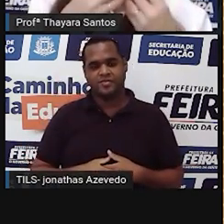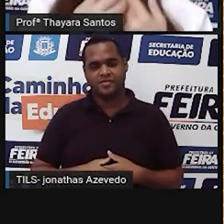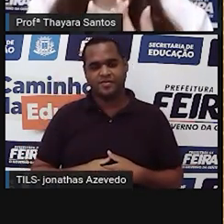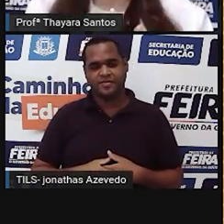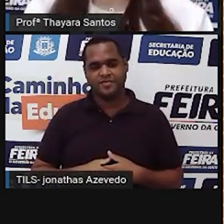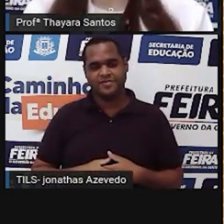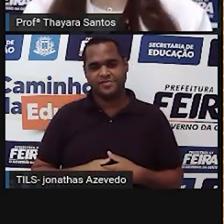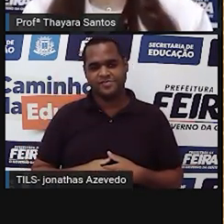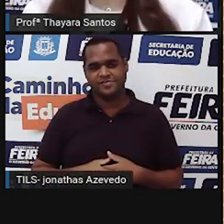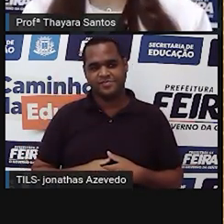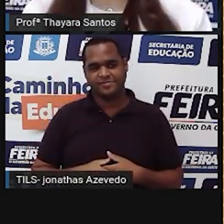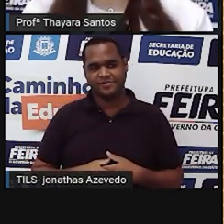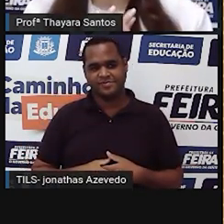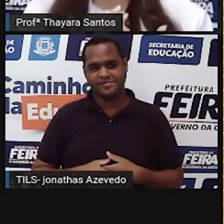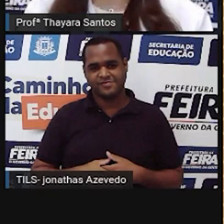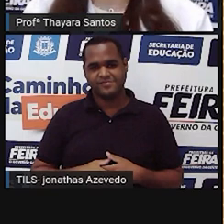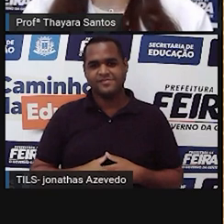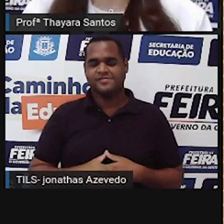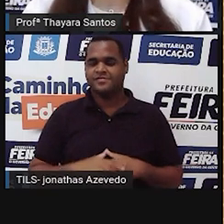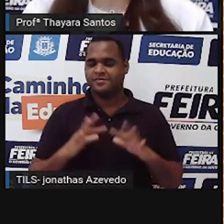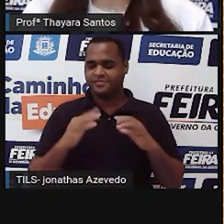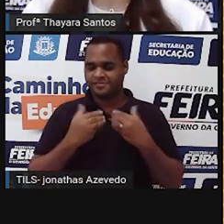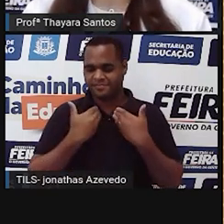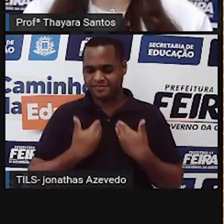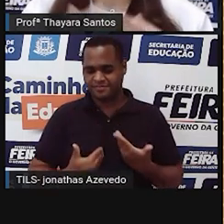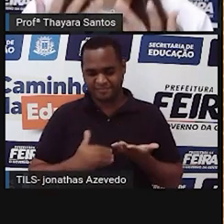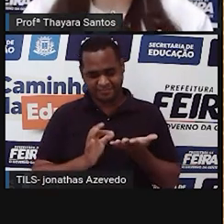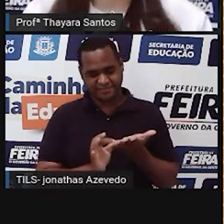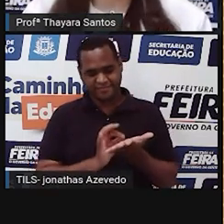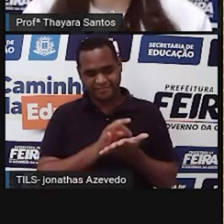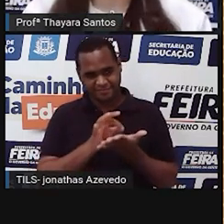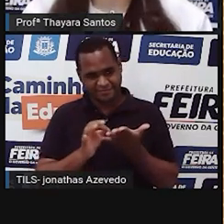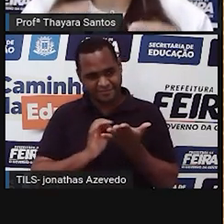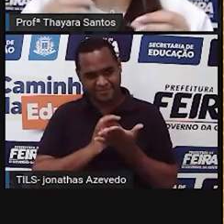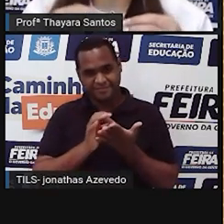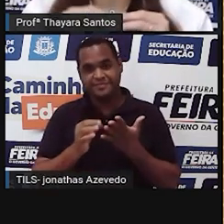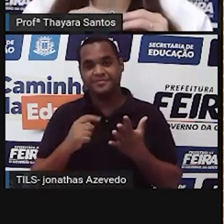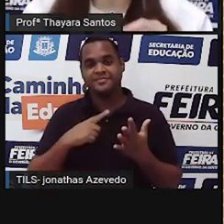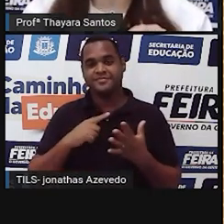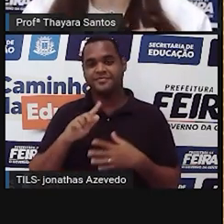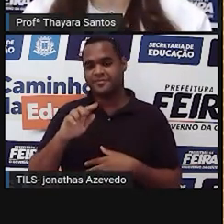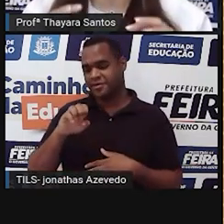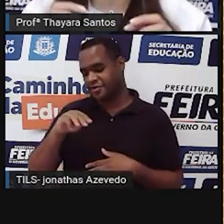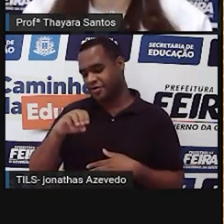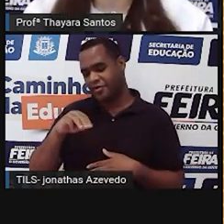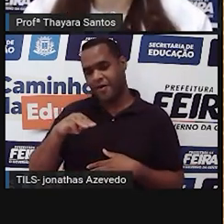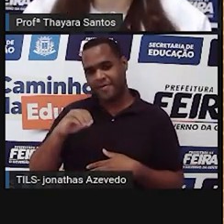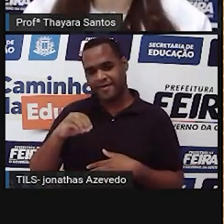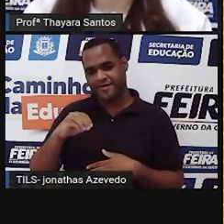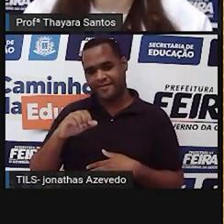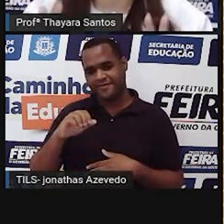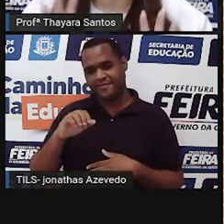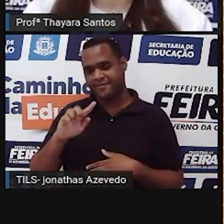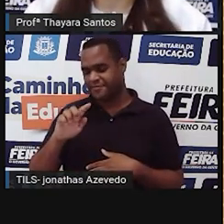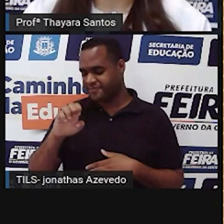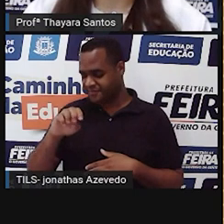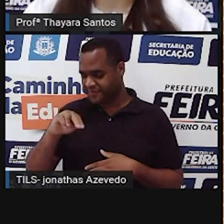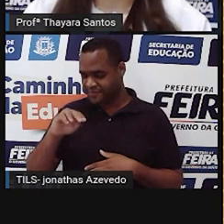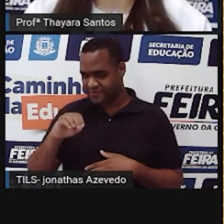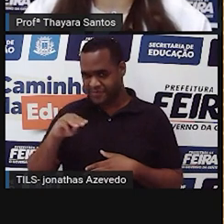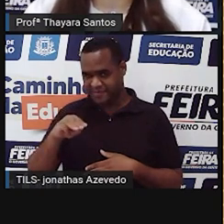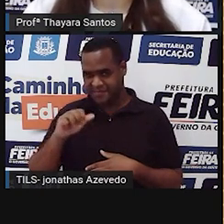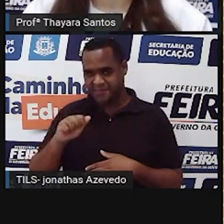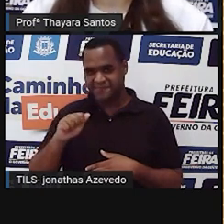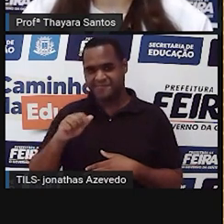todos os genes que eu tenho nas minhas células formam o meu genoma, né? Todas aquelas informações que estão contidas nos genes formam o